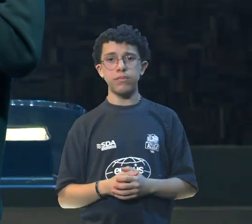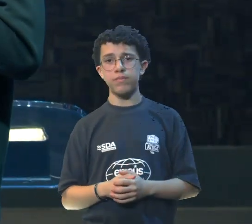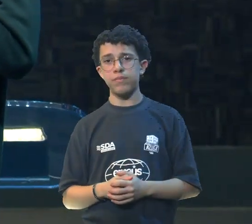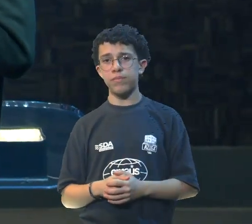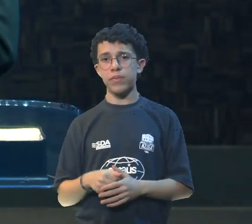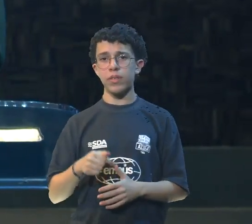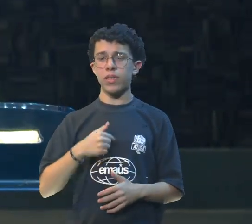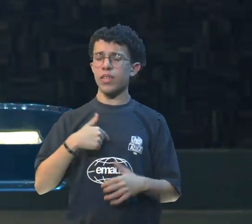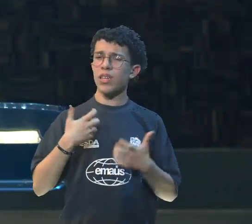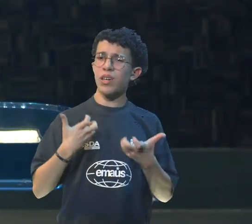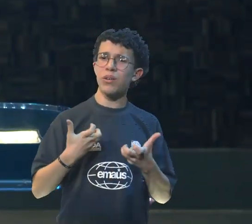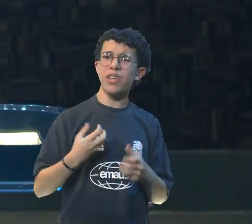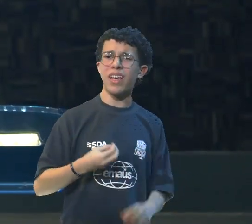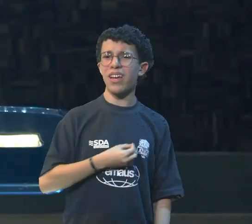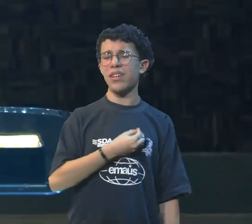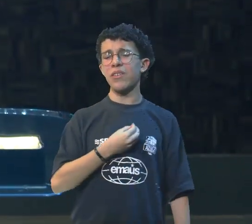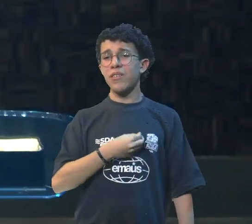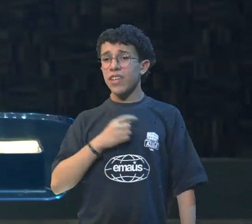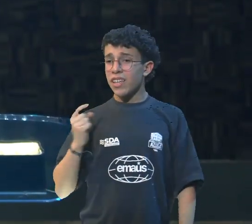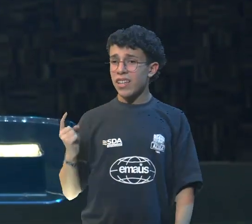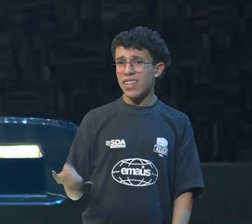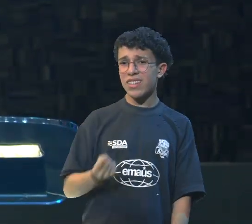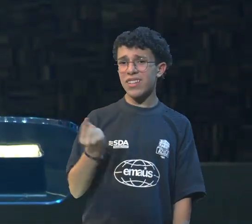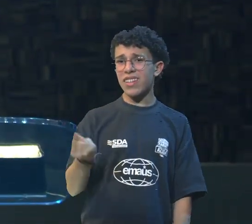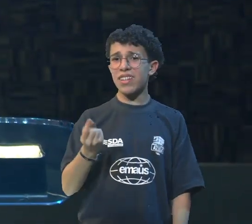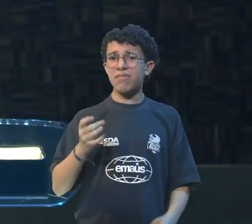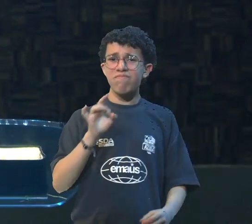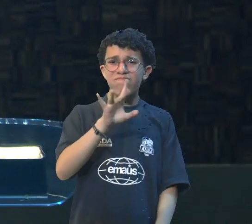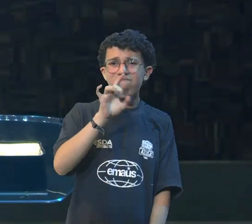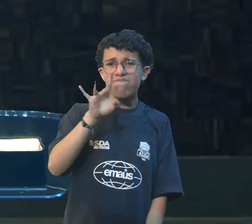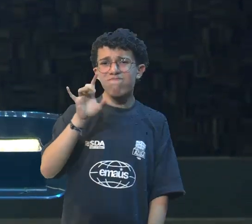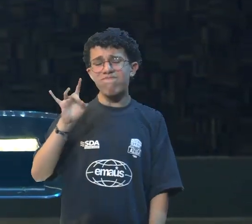Eu quero te dar a vida eterna.